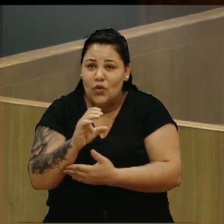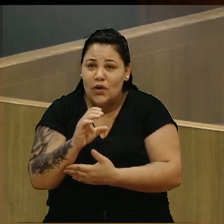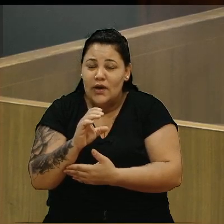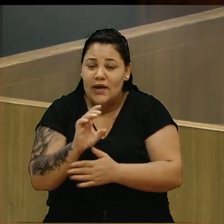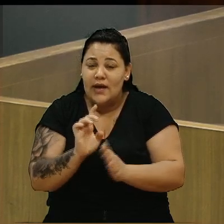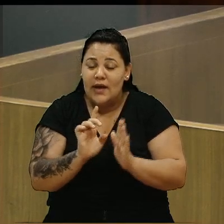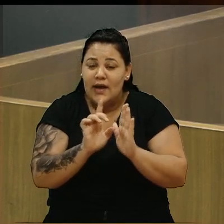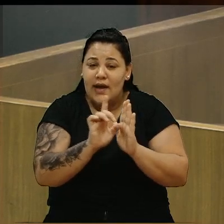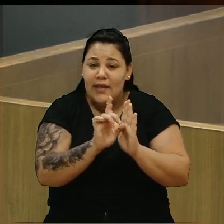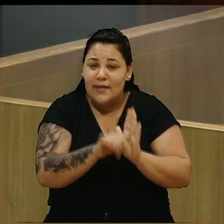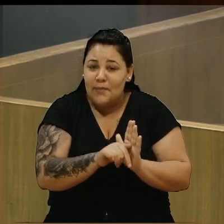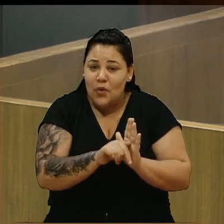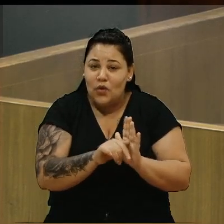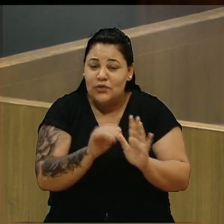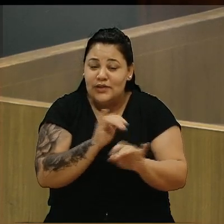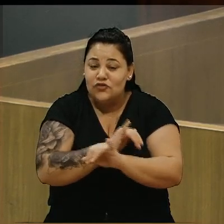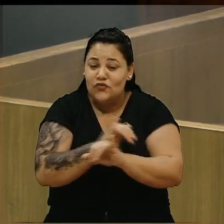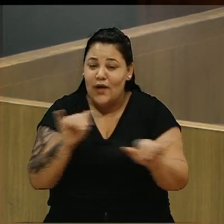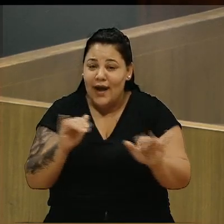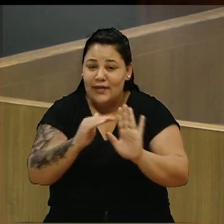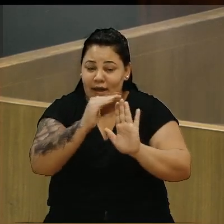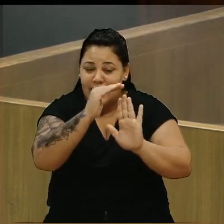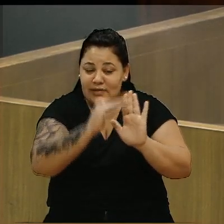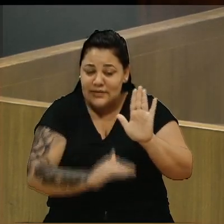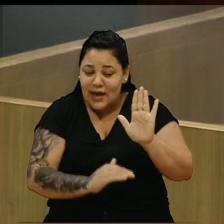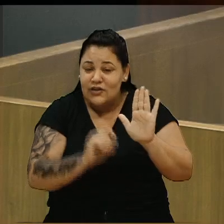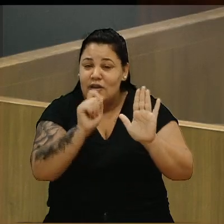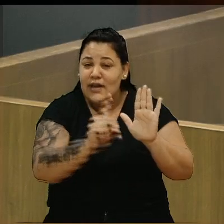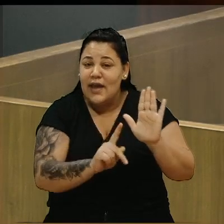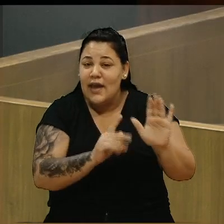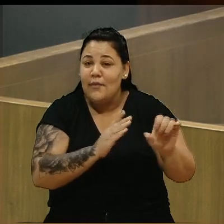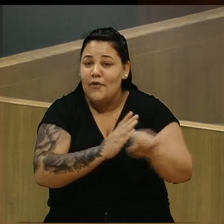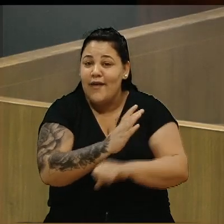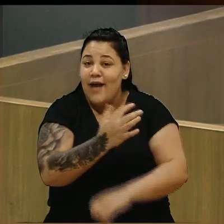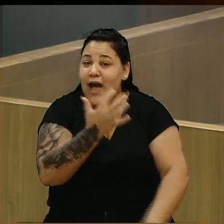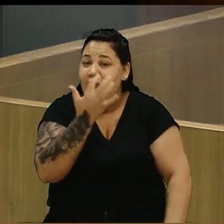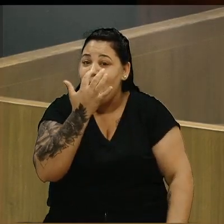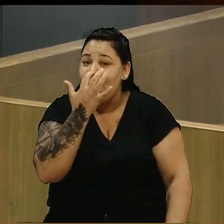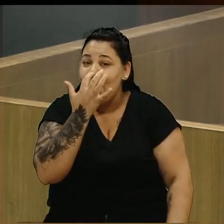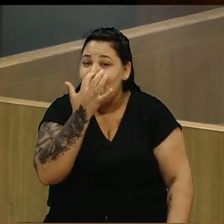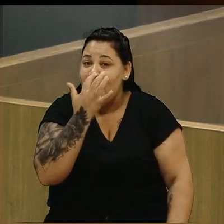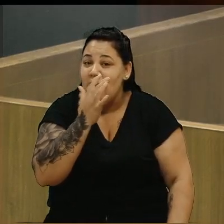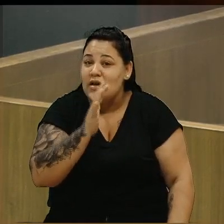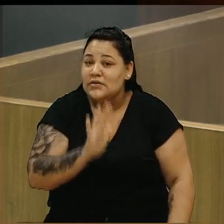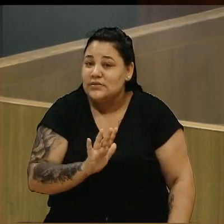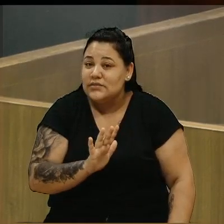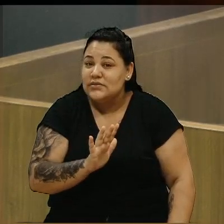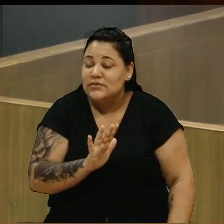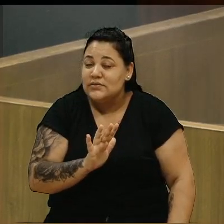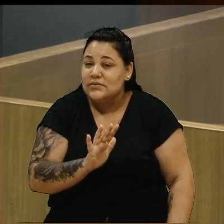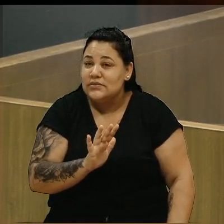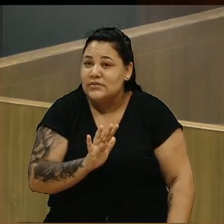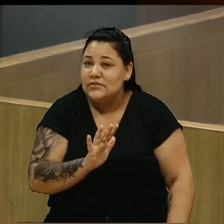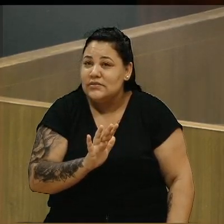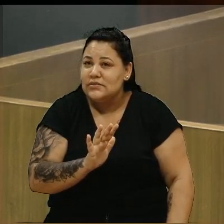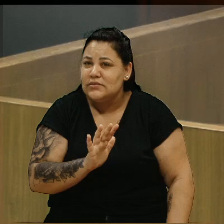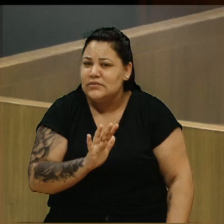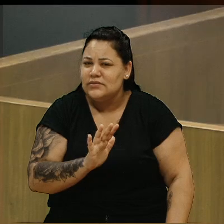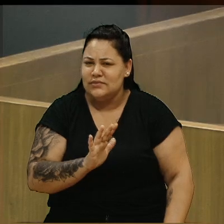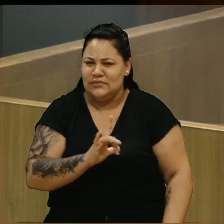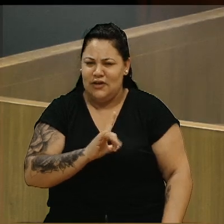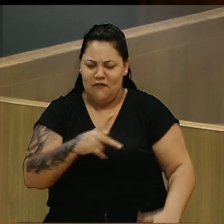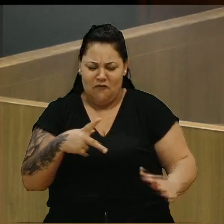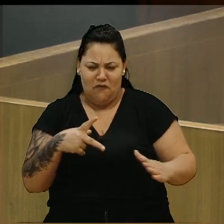Após ter sido divulgada a listagem dos aprovados, pasmem, uma retificação trouxe um corte abrupto